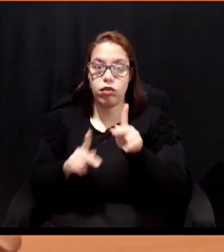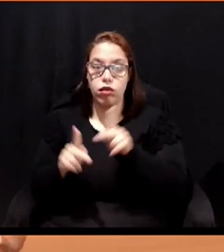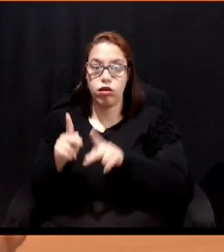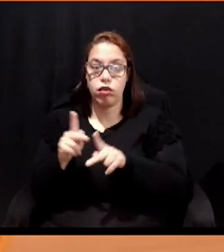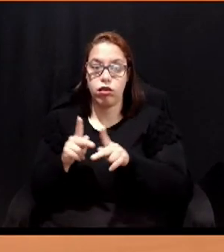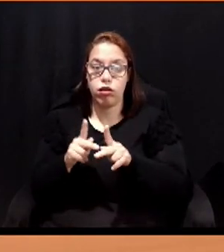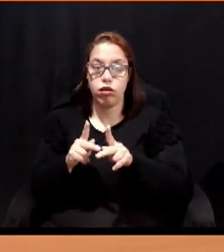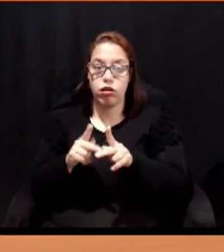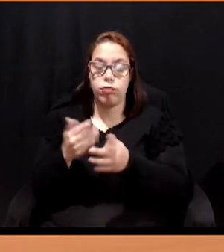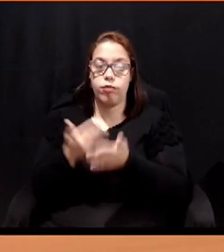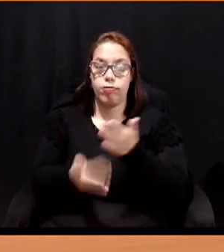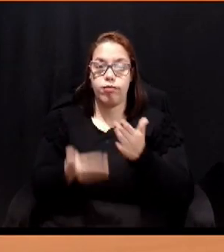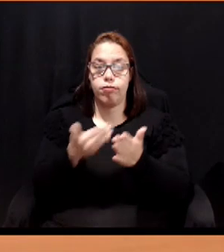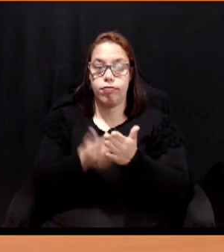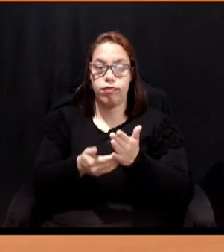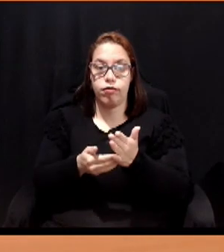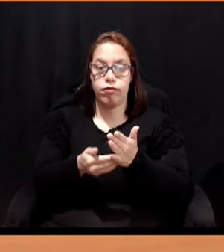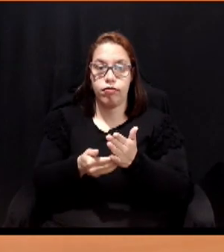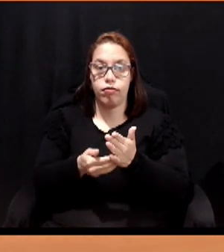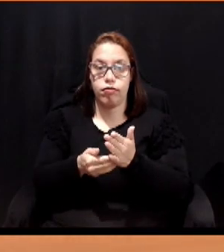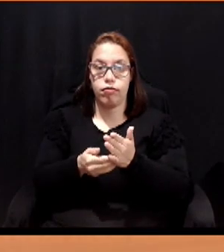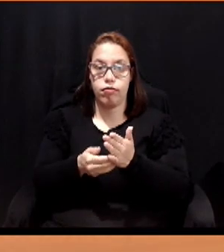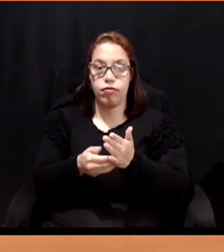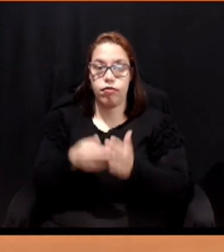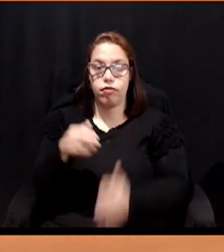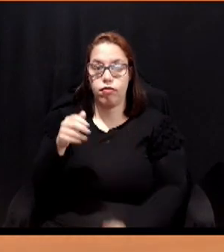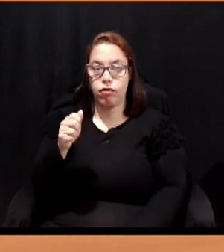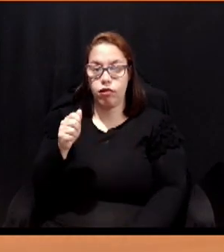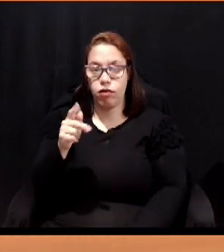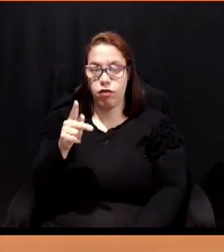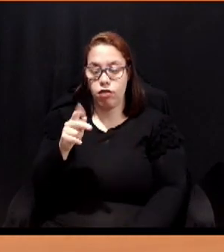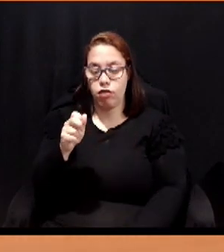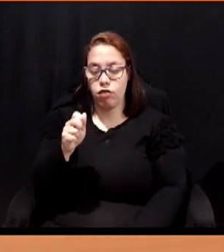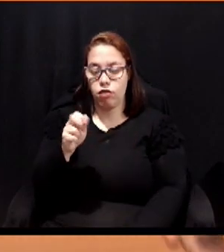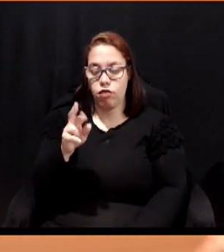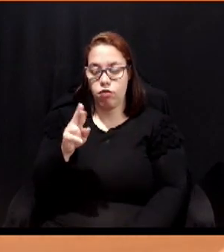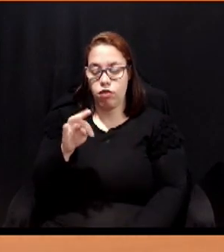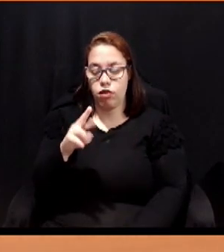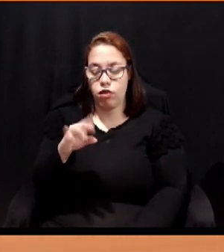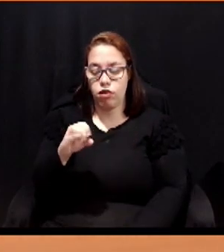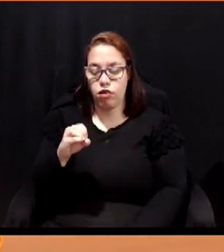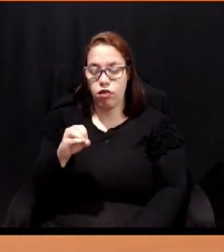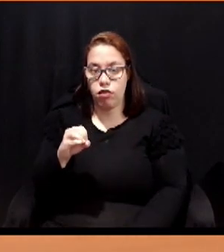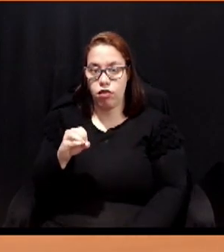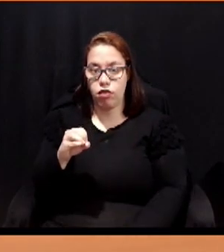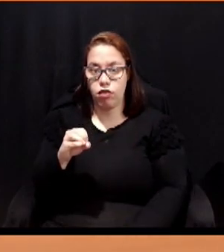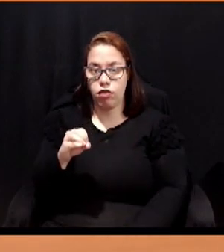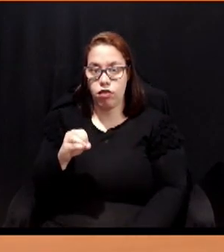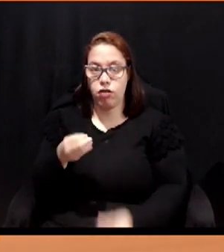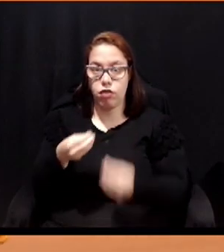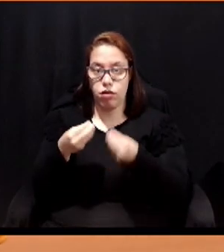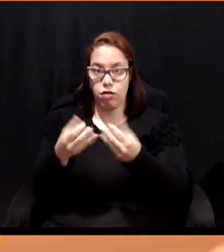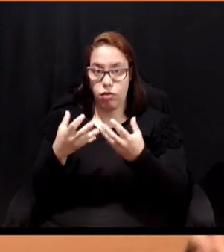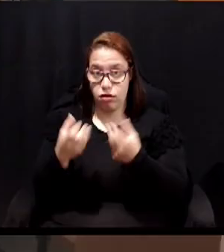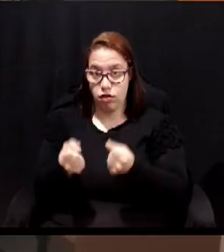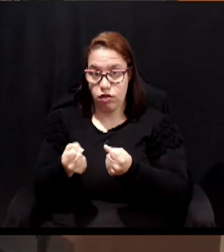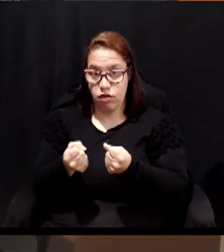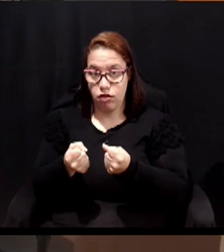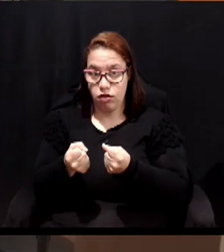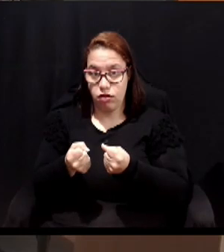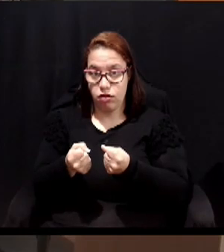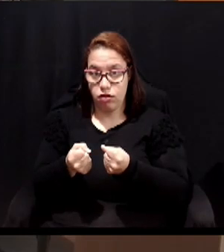perderam a nacionalidade, eles são apatriados aqui na cidade de Campinas, então acolhimento desde Repatriado,